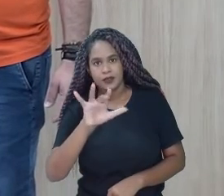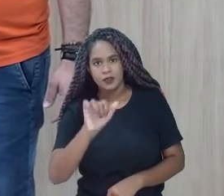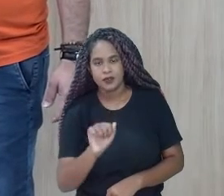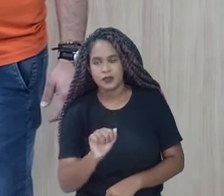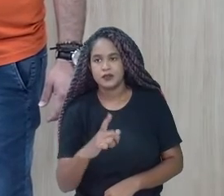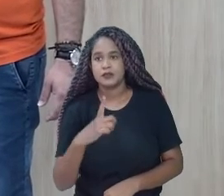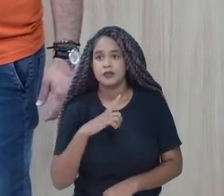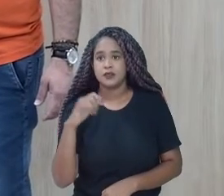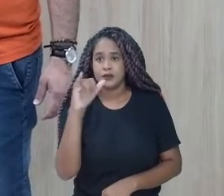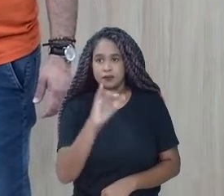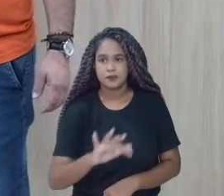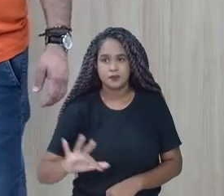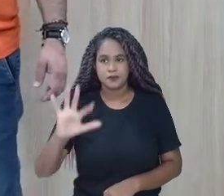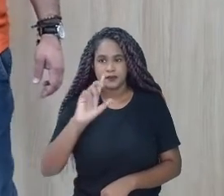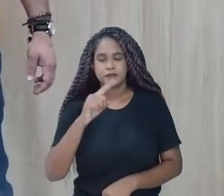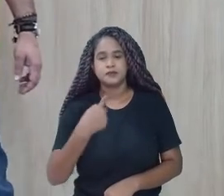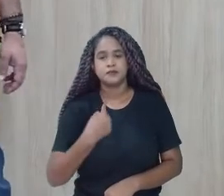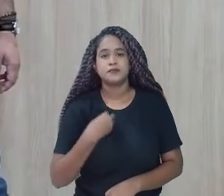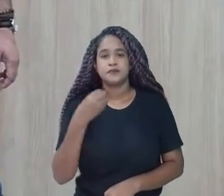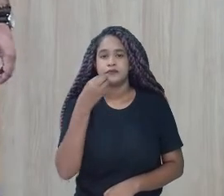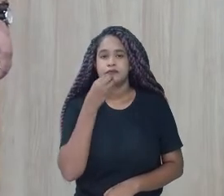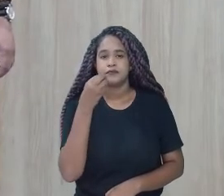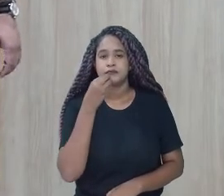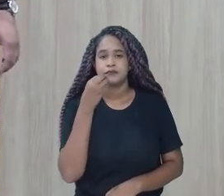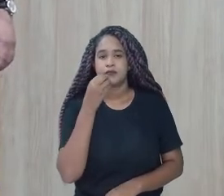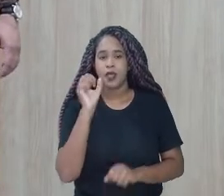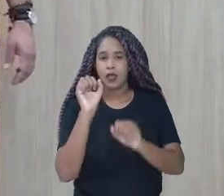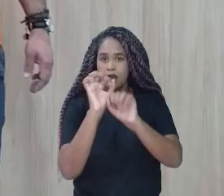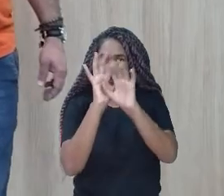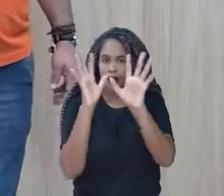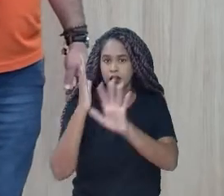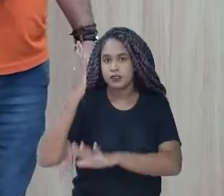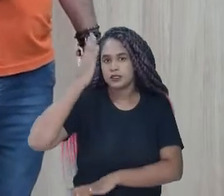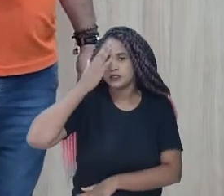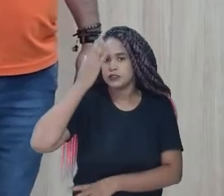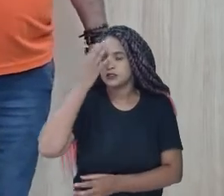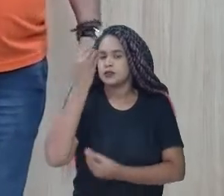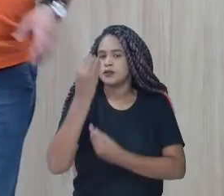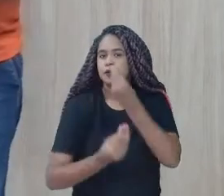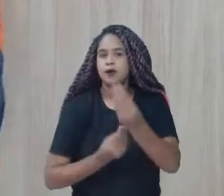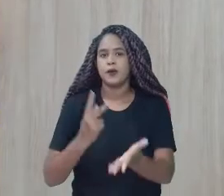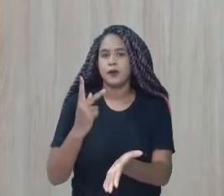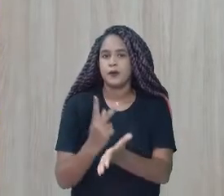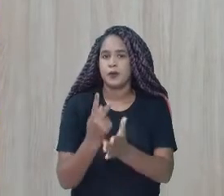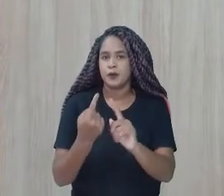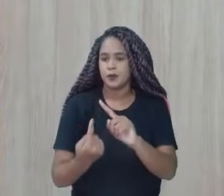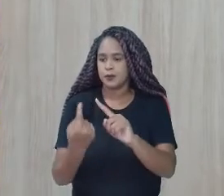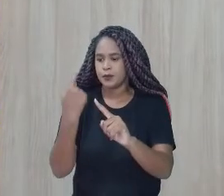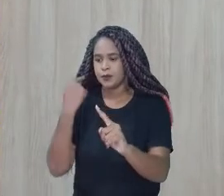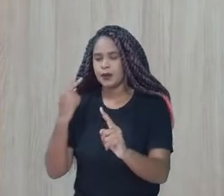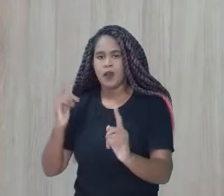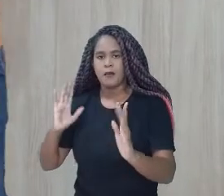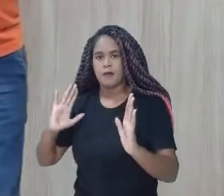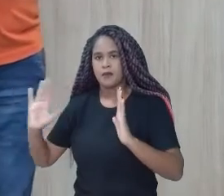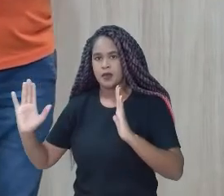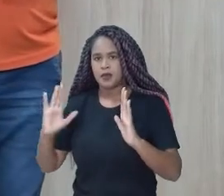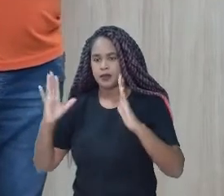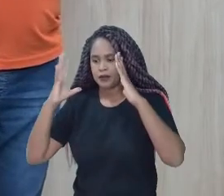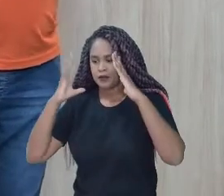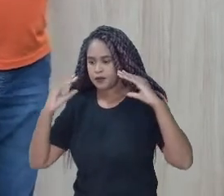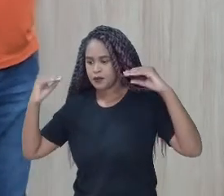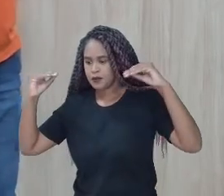a gente vai tentar entender como é que se deu a questão aí das invasões holandesas durante esse